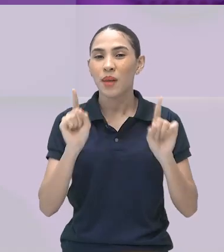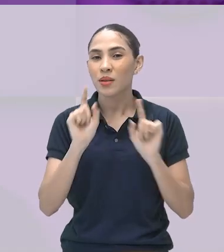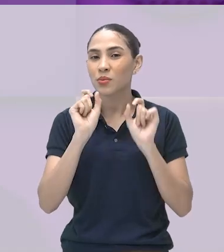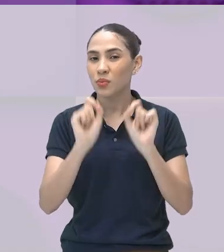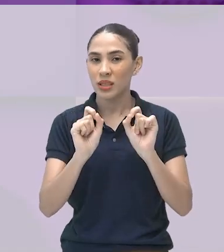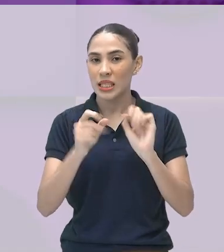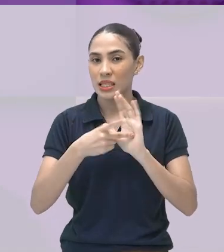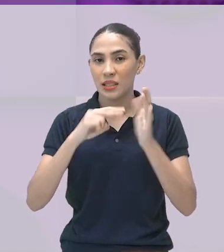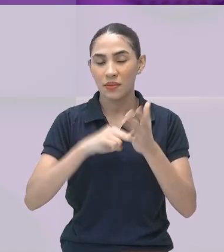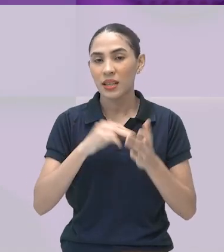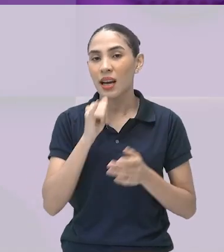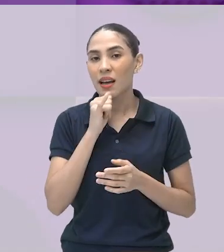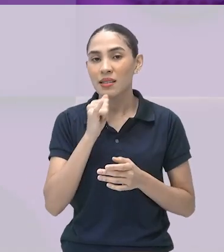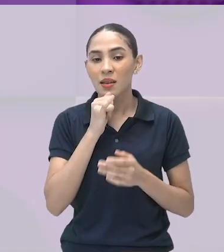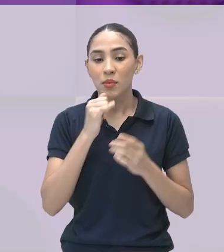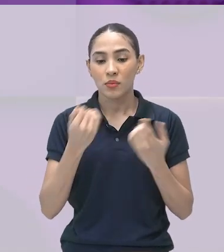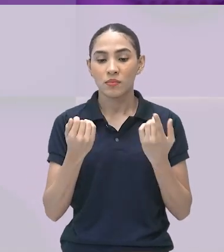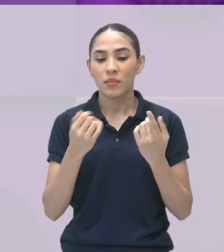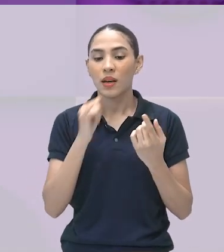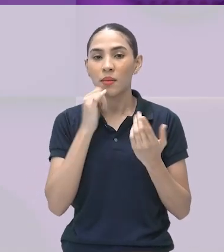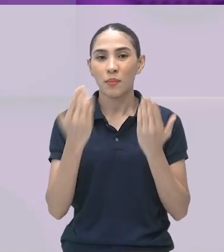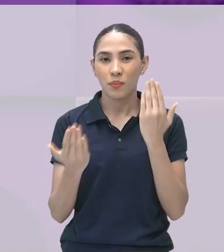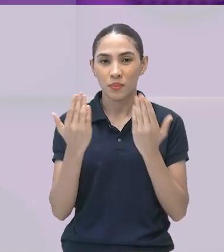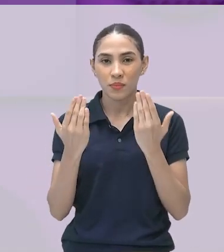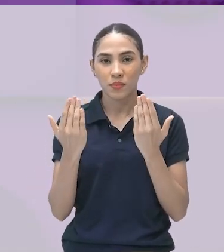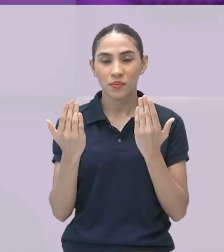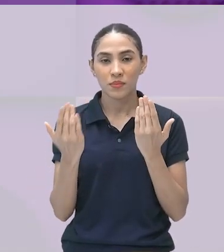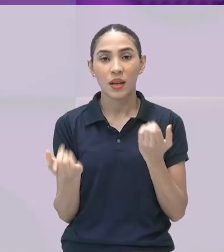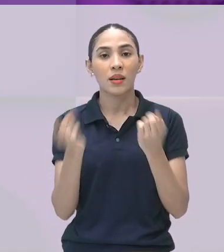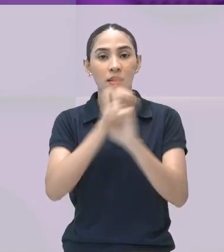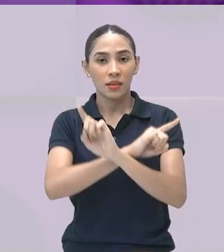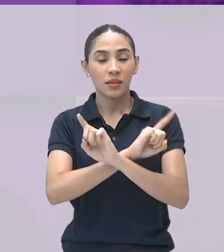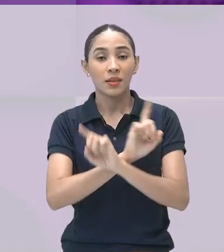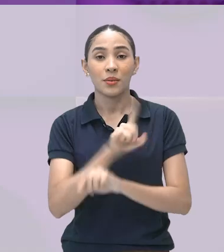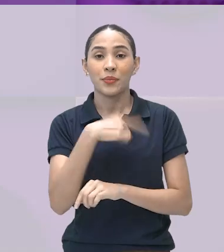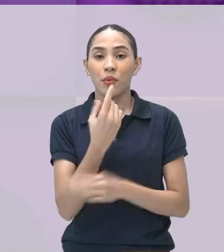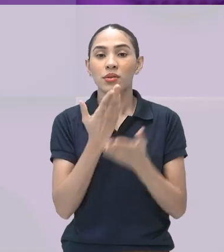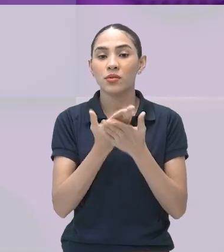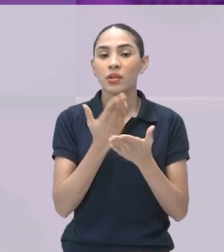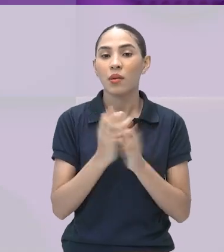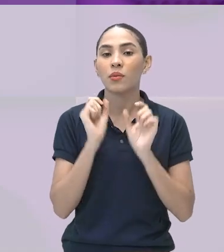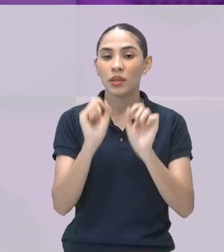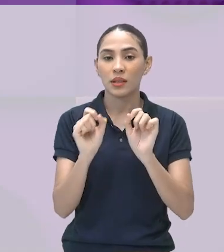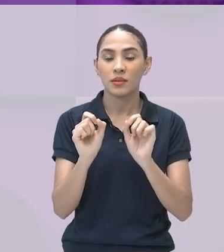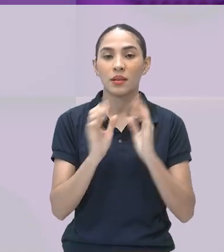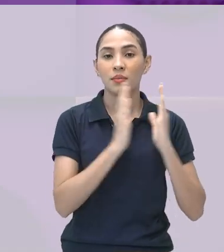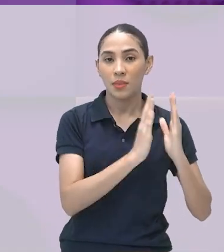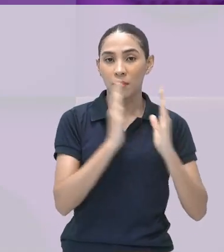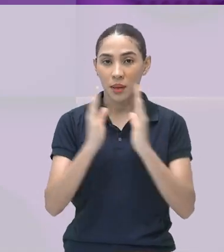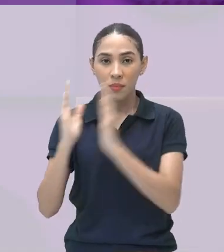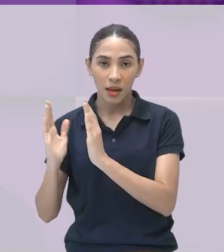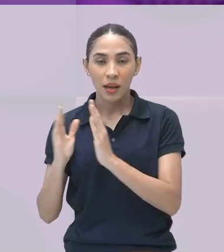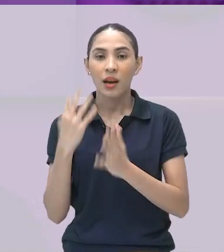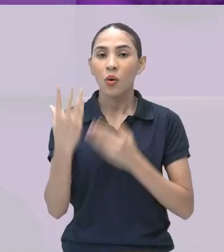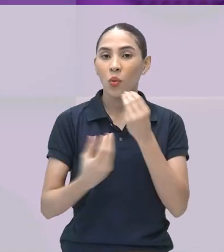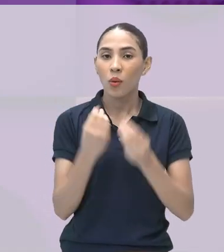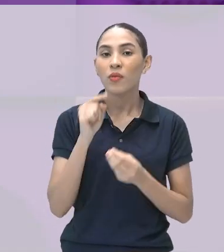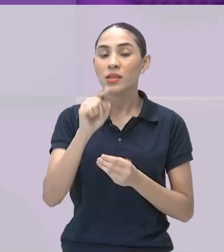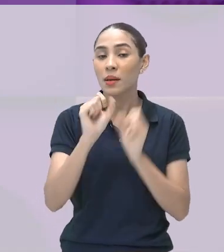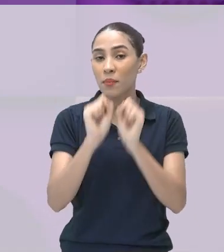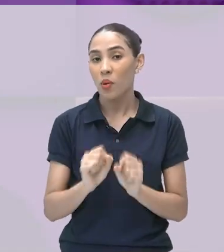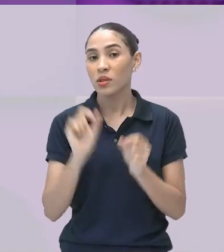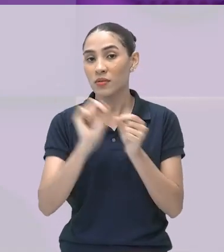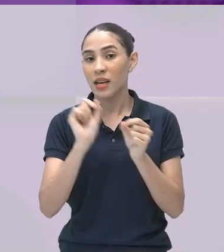significa, né, as grandezas serem diretamente proporcionais? A gente vai ver aqui um passo a passo de como você